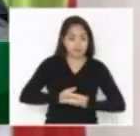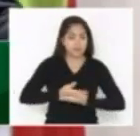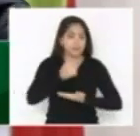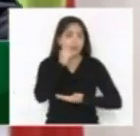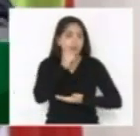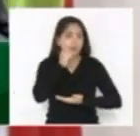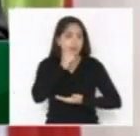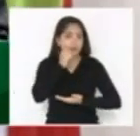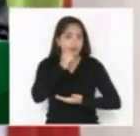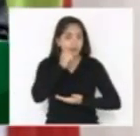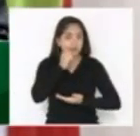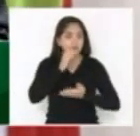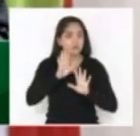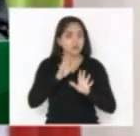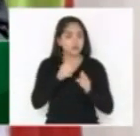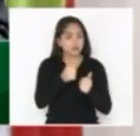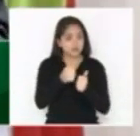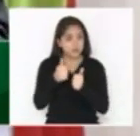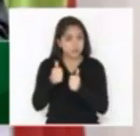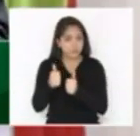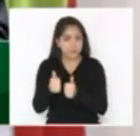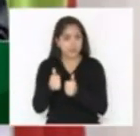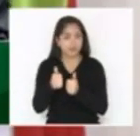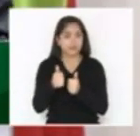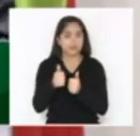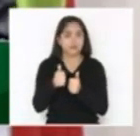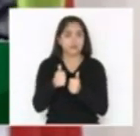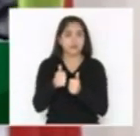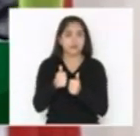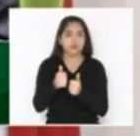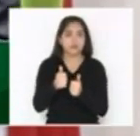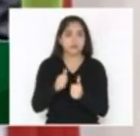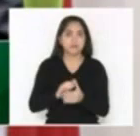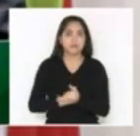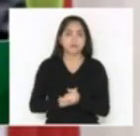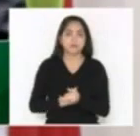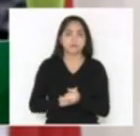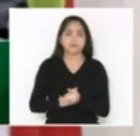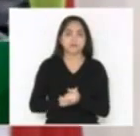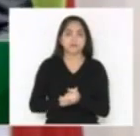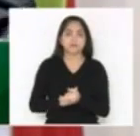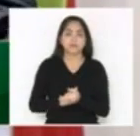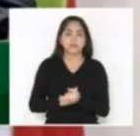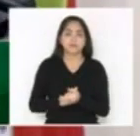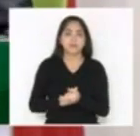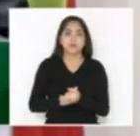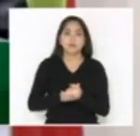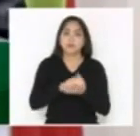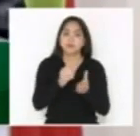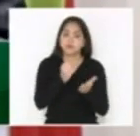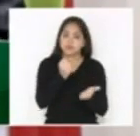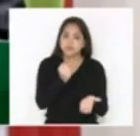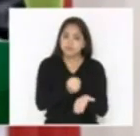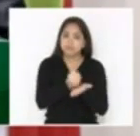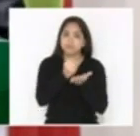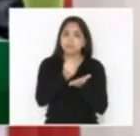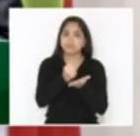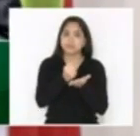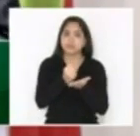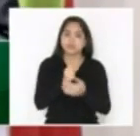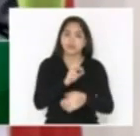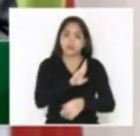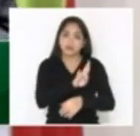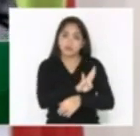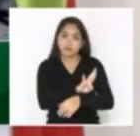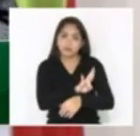estão super bem. E não tem como nós não registrarmos isso, pelo fato de sermos rio-sulense, de